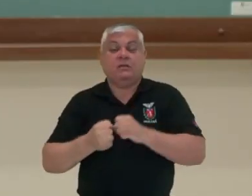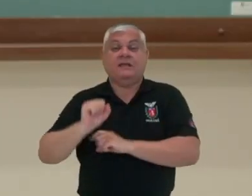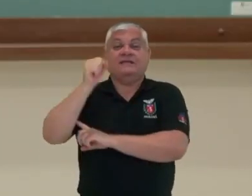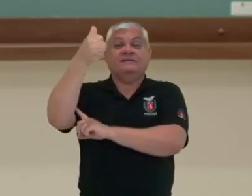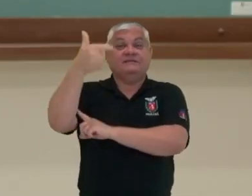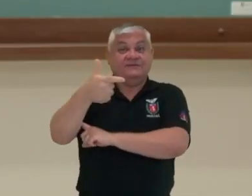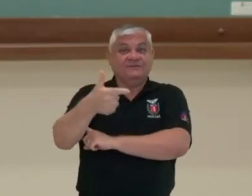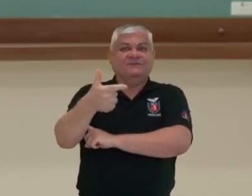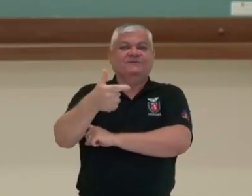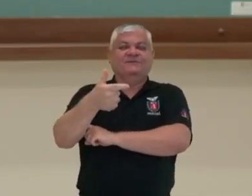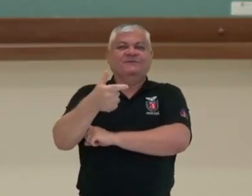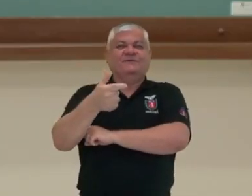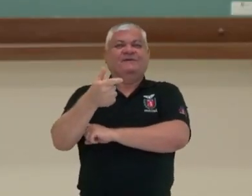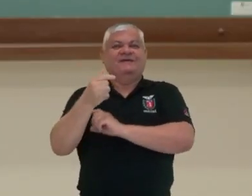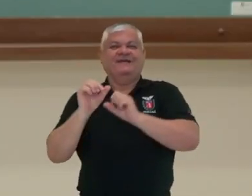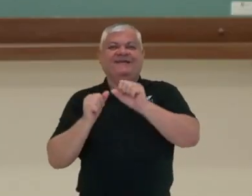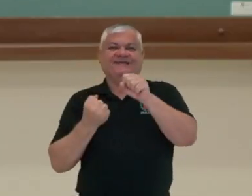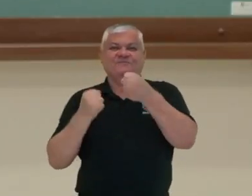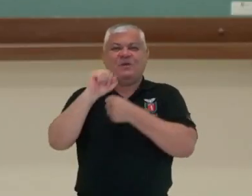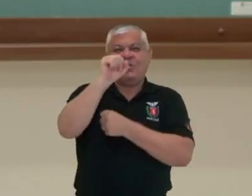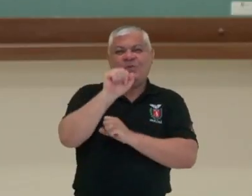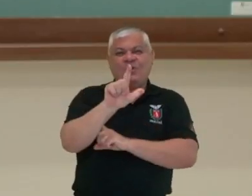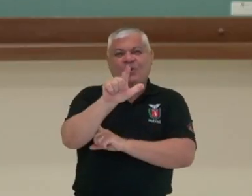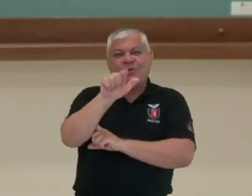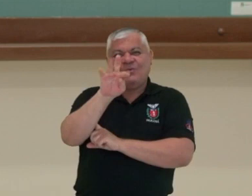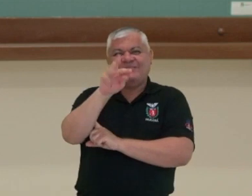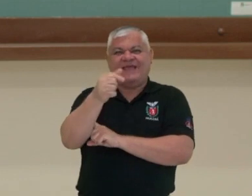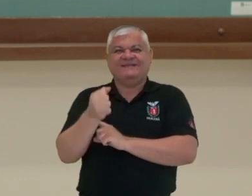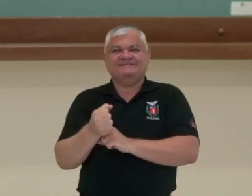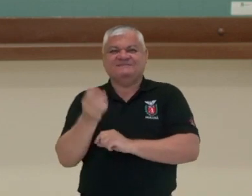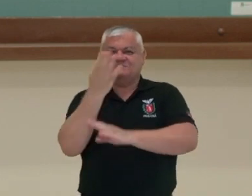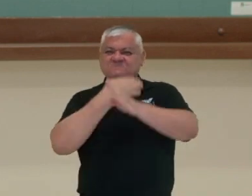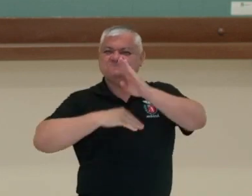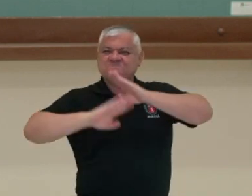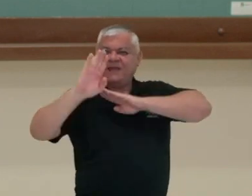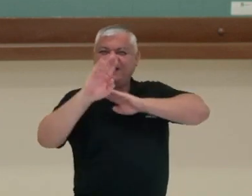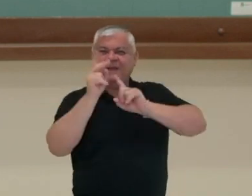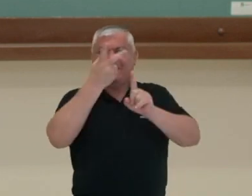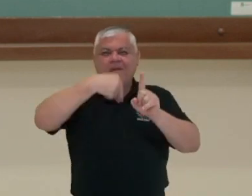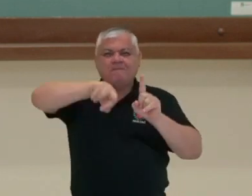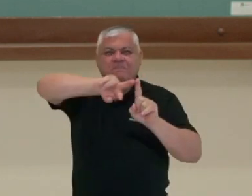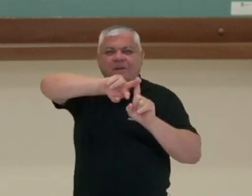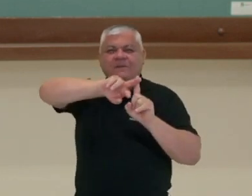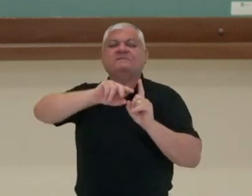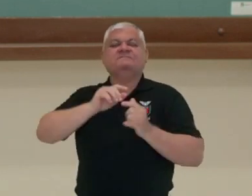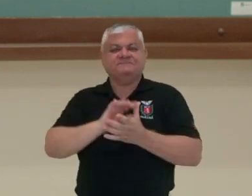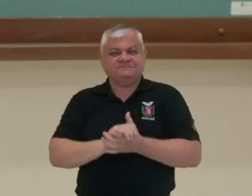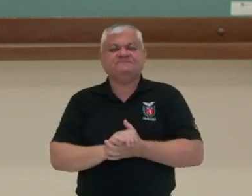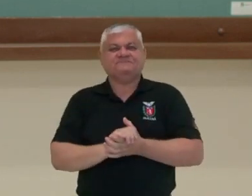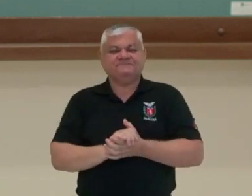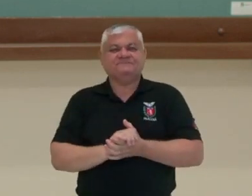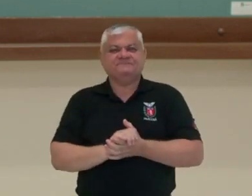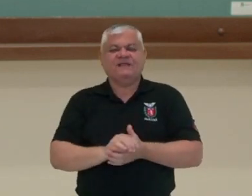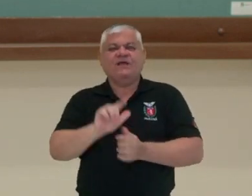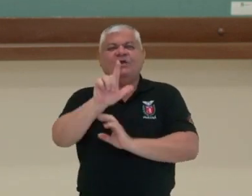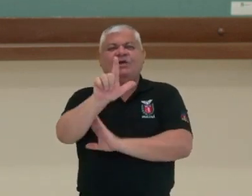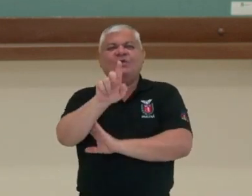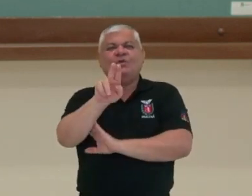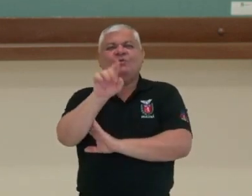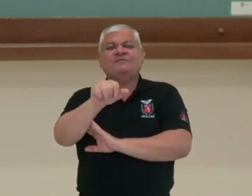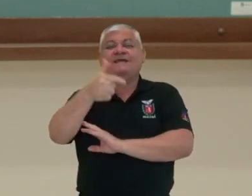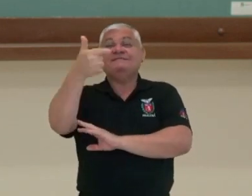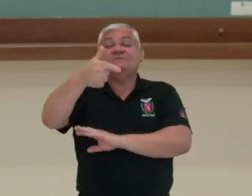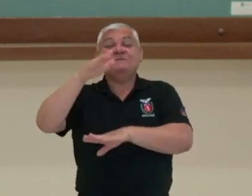é considerada uma das mais antigas modalidades esportivas, né? Ela pode se